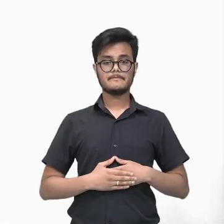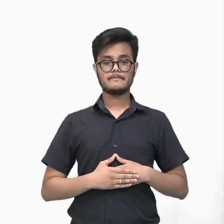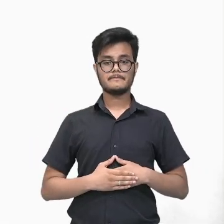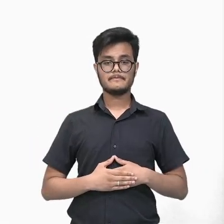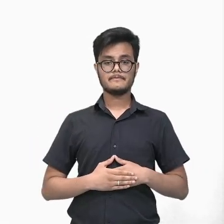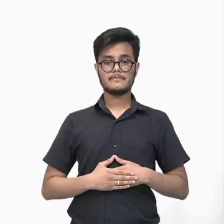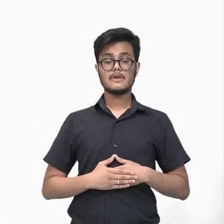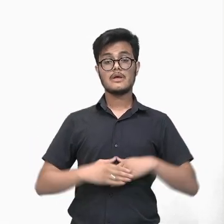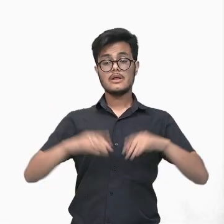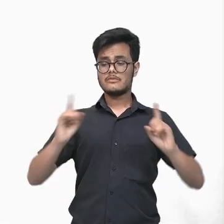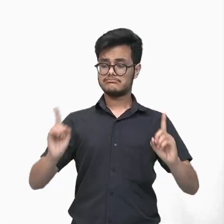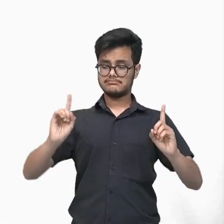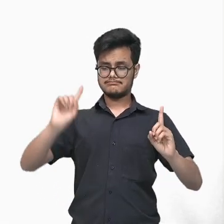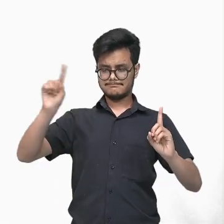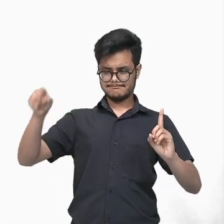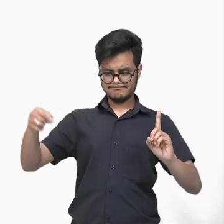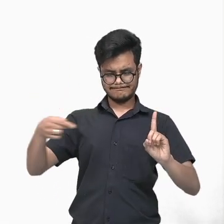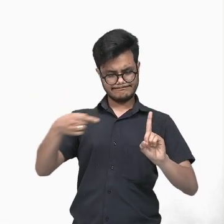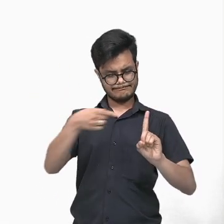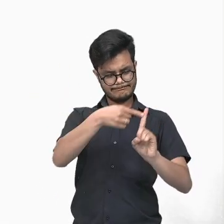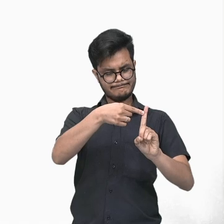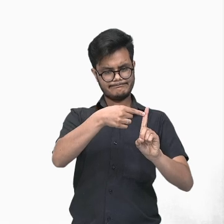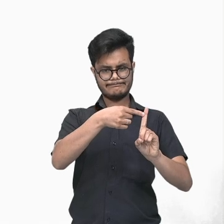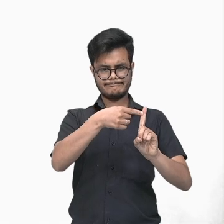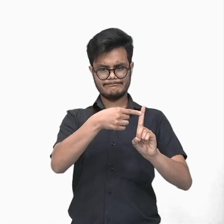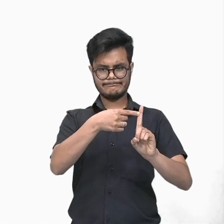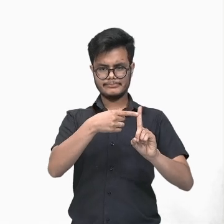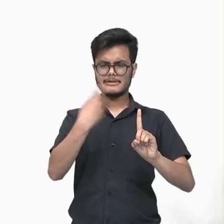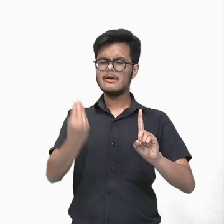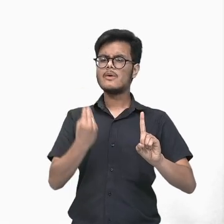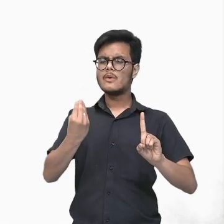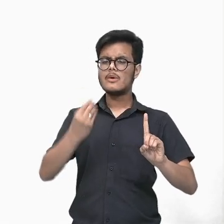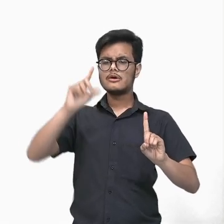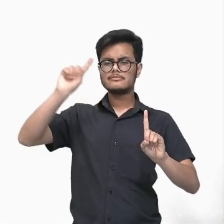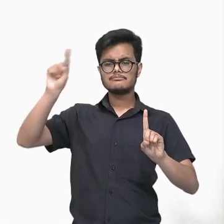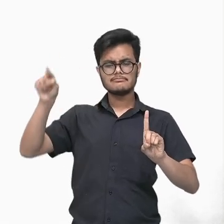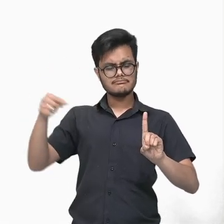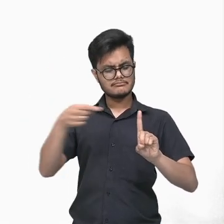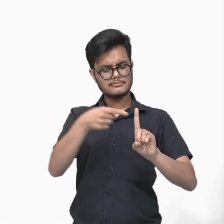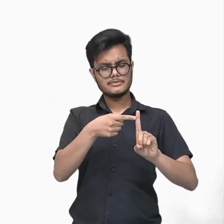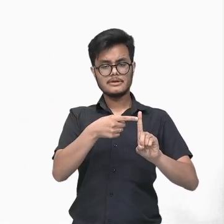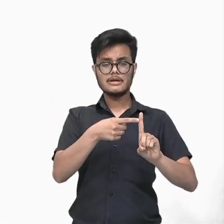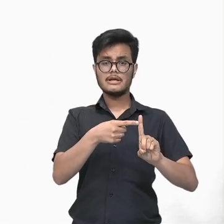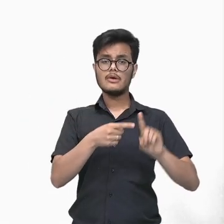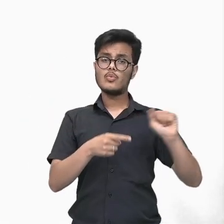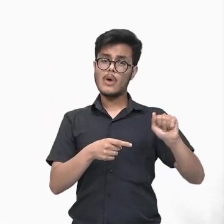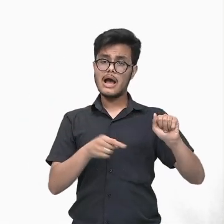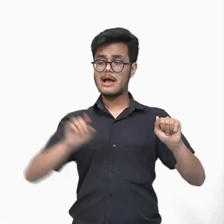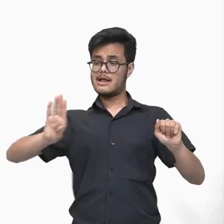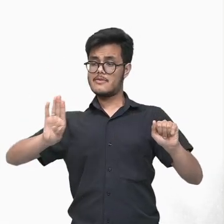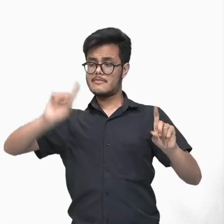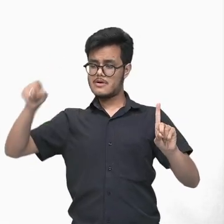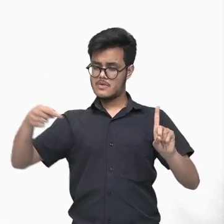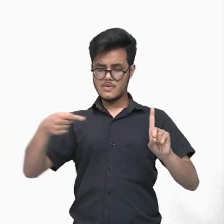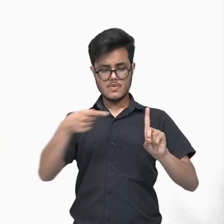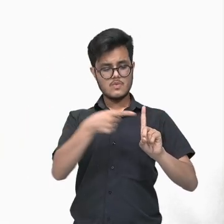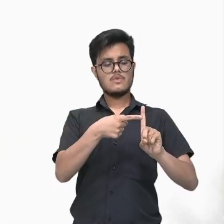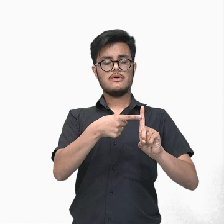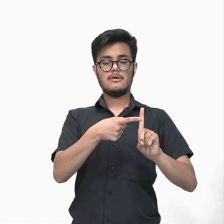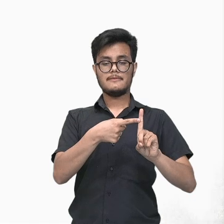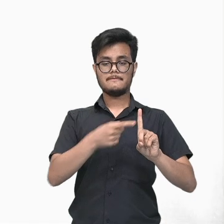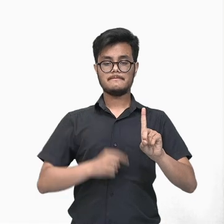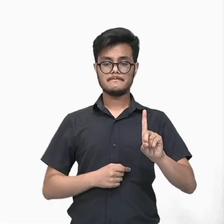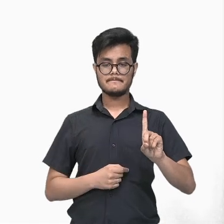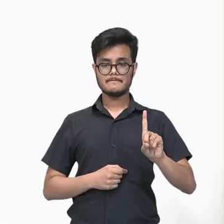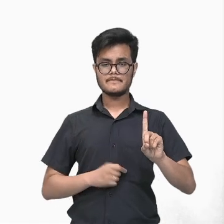é encostado no corpo neutro, como você percebe aqui, ó, durante a eletrização.